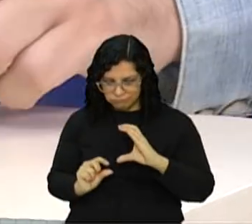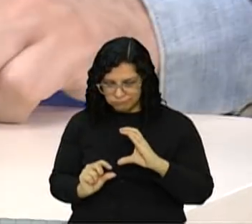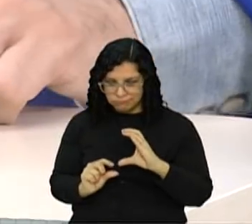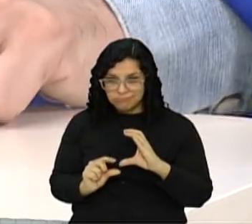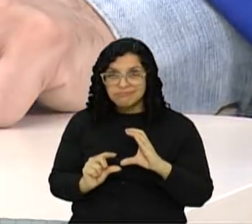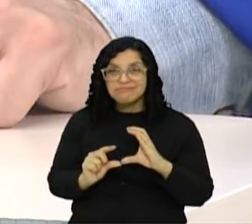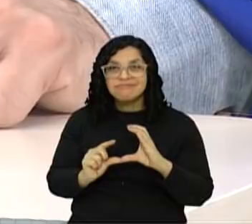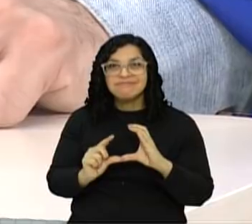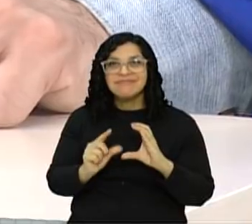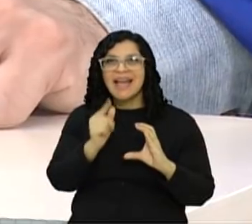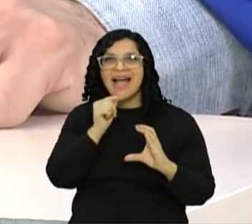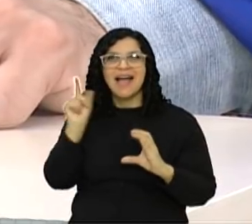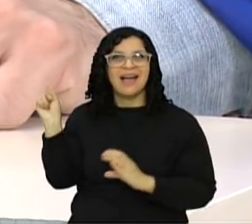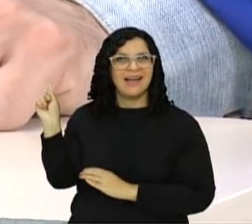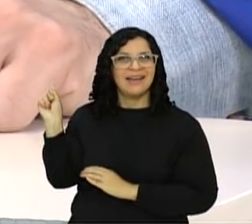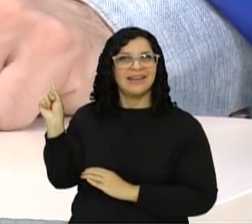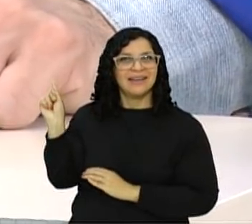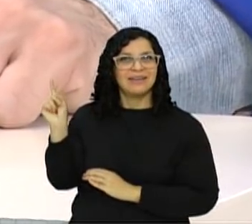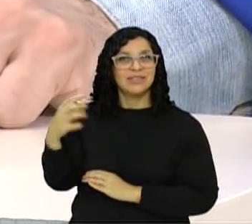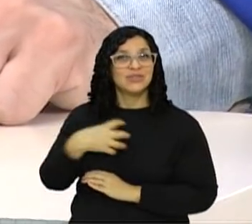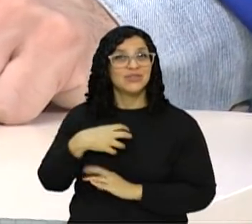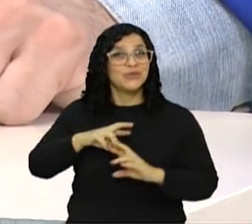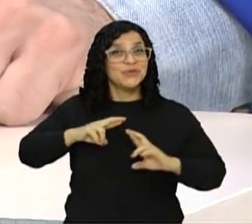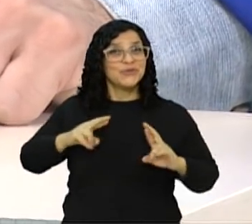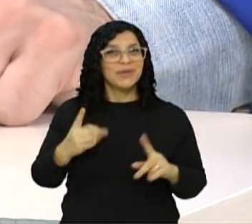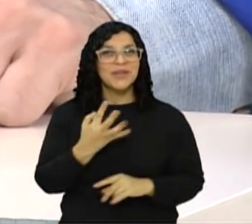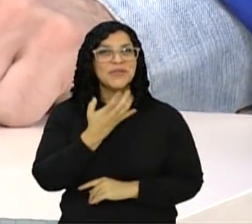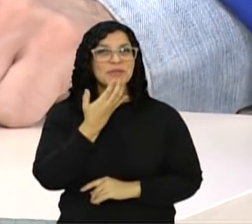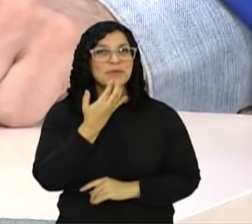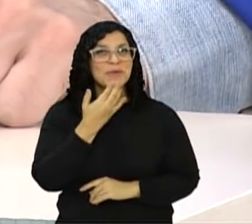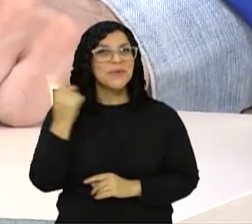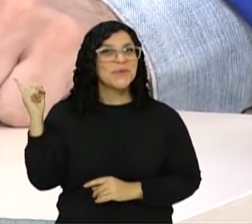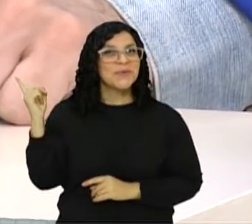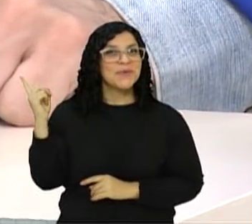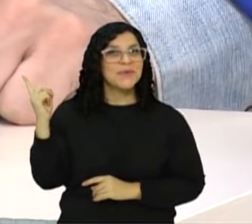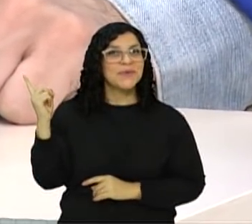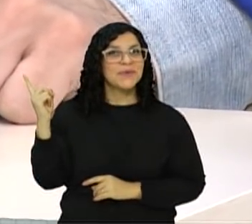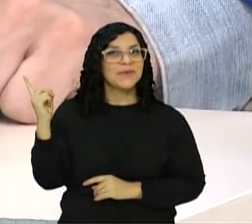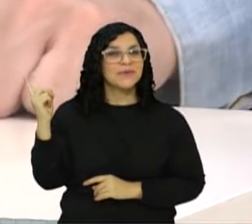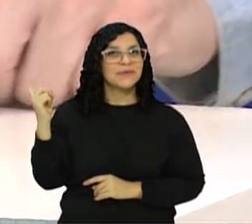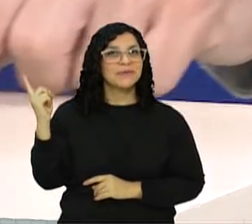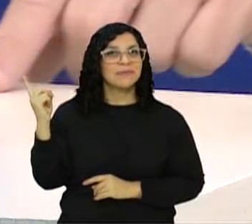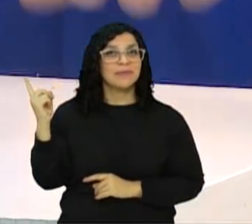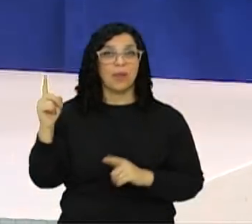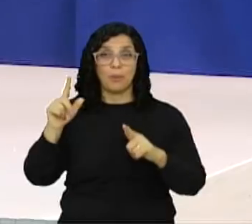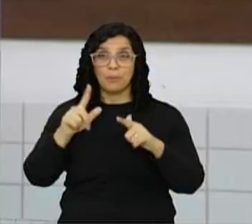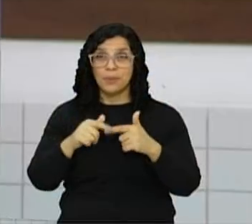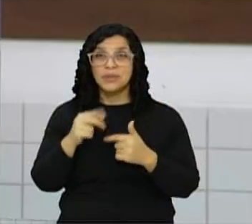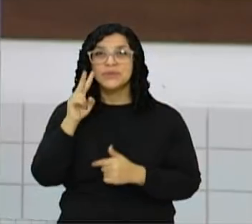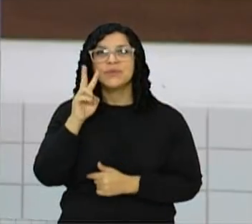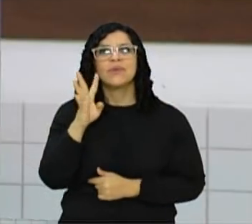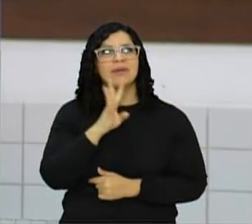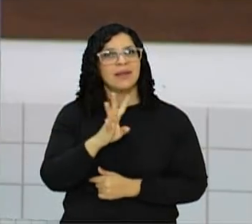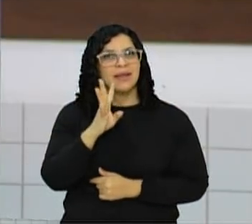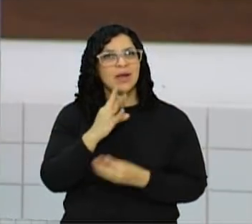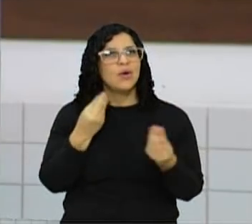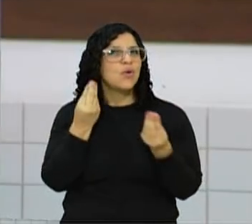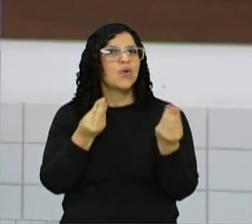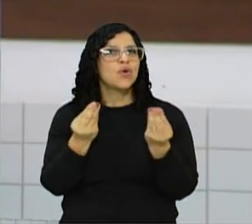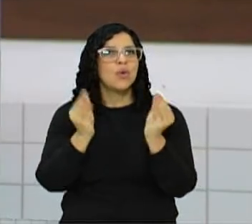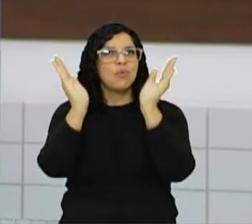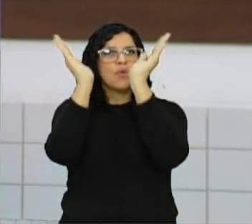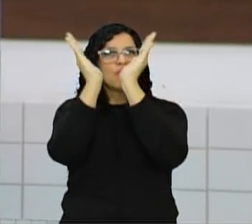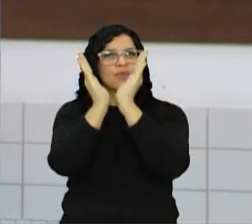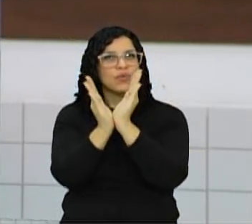no depósito aqui do nosso potinho, como que está a coloração da nossa água? Então, viu que legal como o nosso